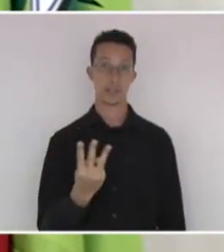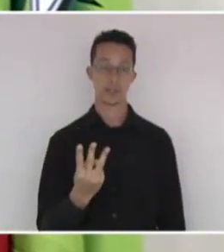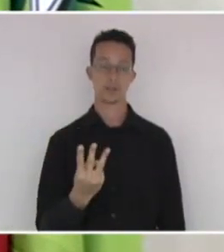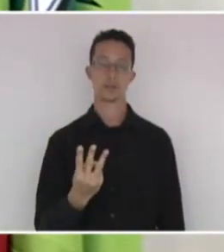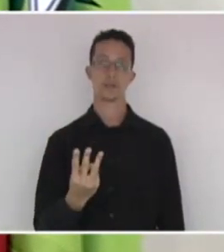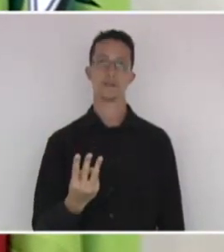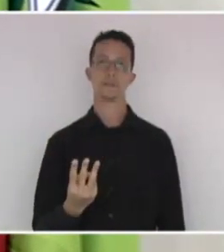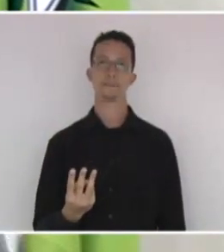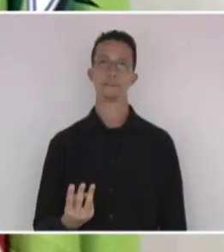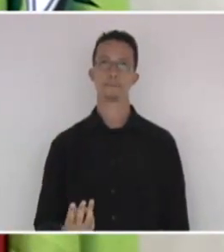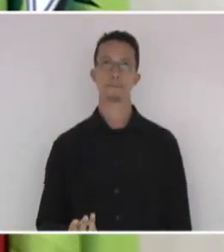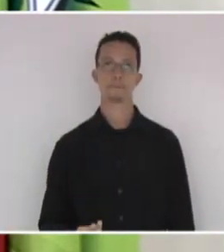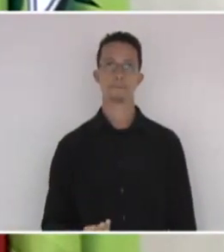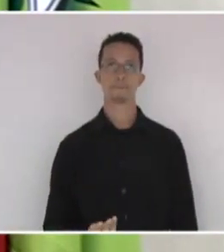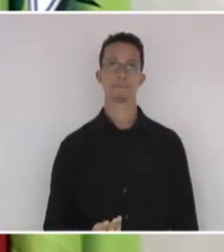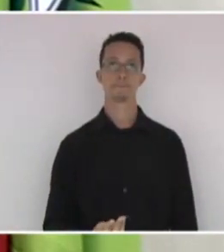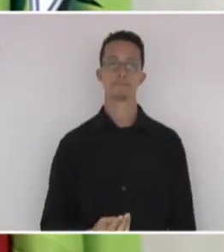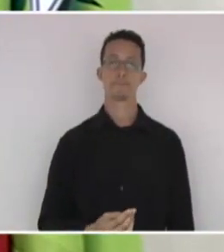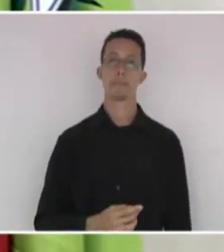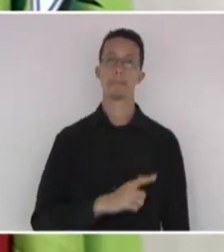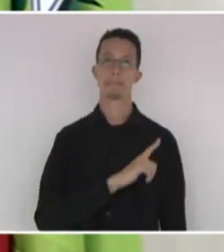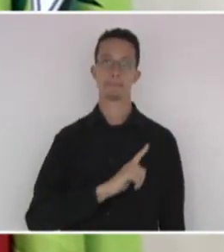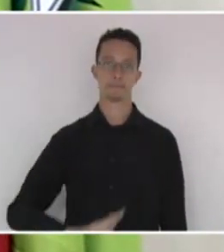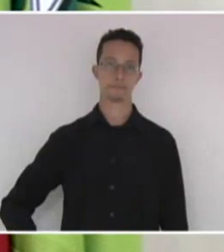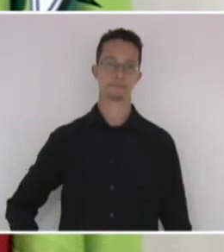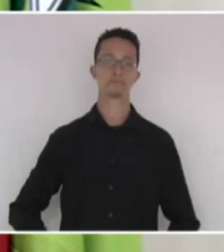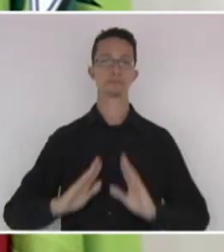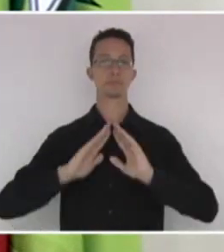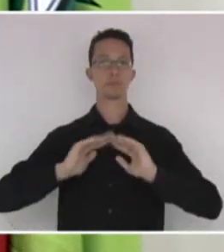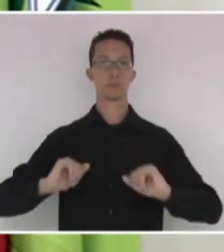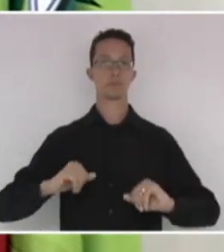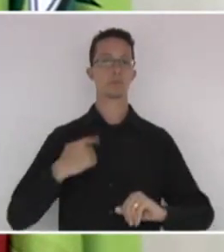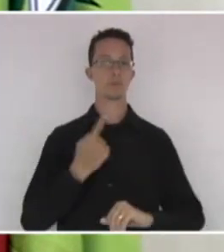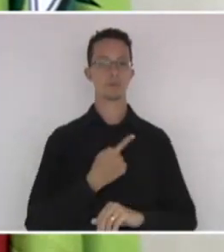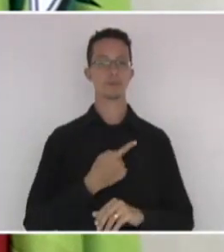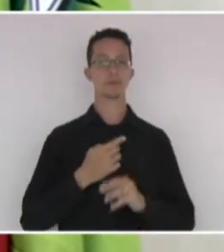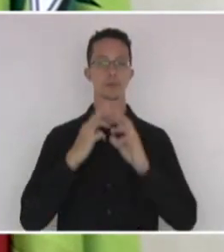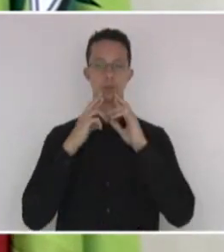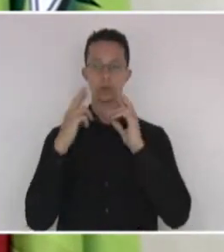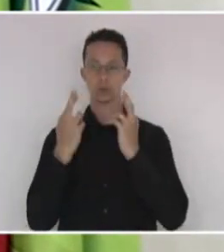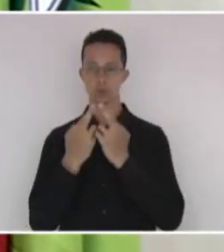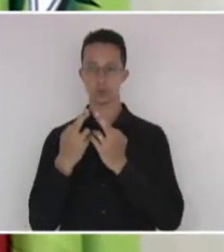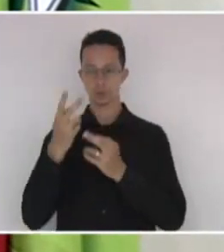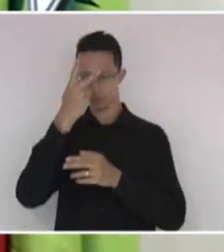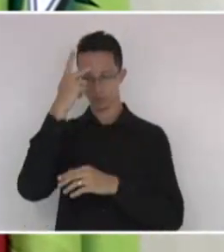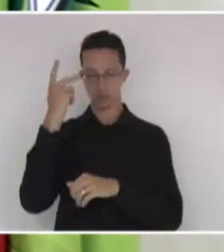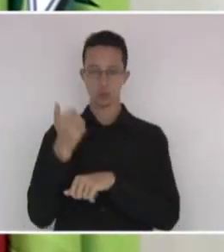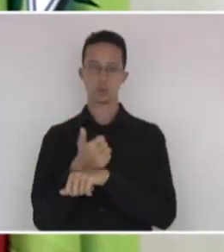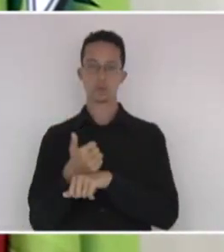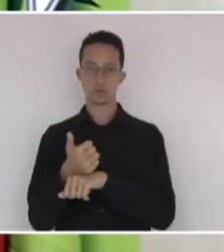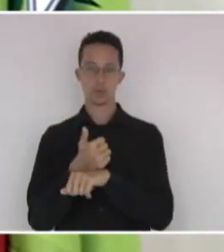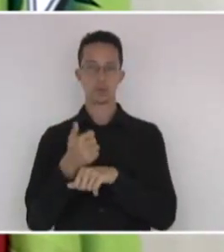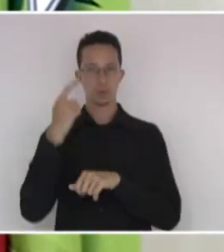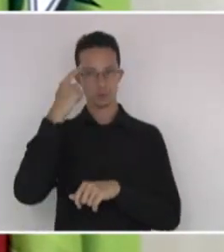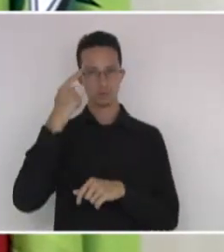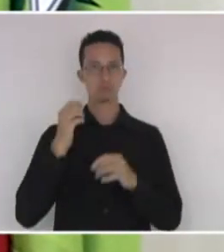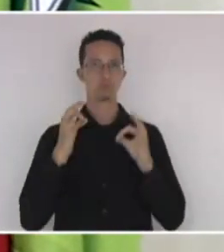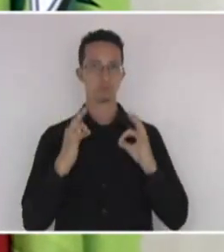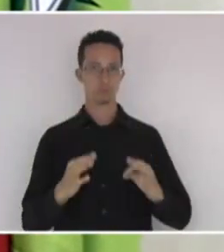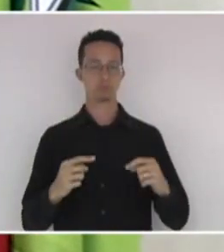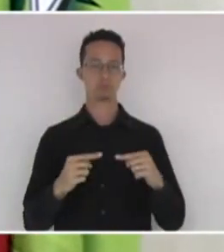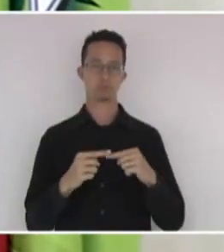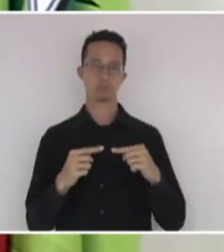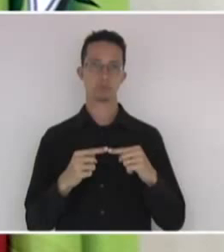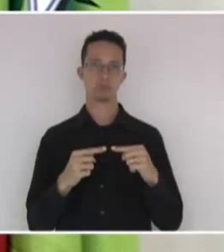e nós, conversando com os profissionais da área, entendemos que é adequada a solicitação do governador, porque